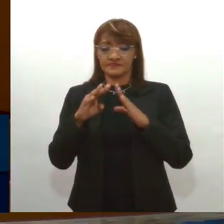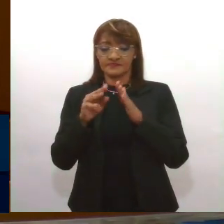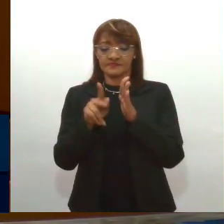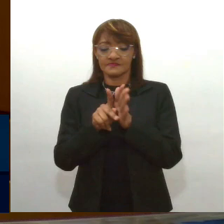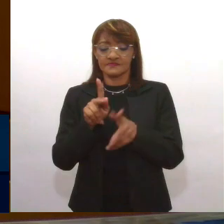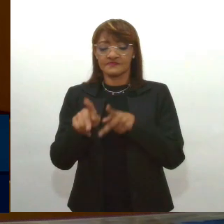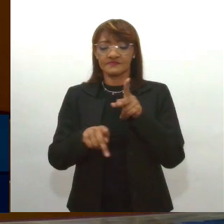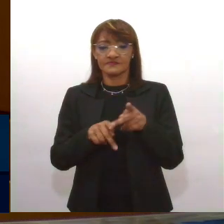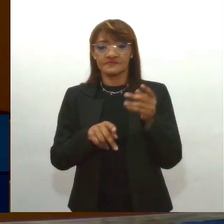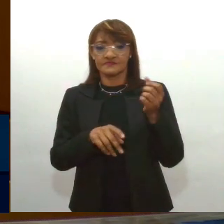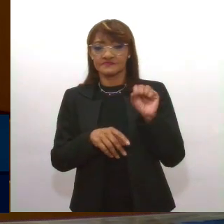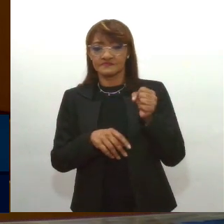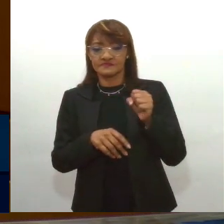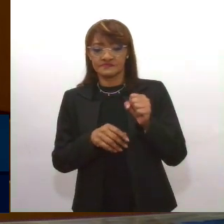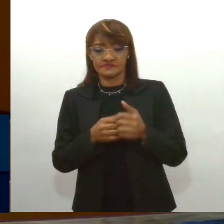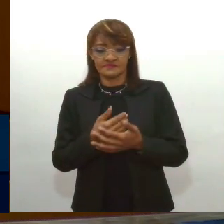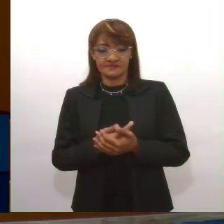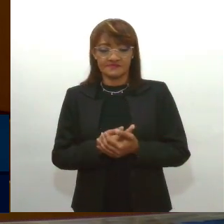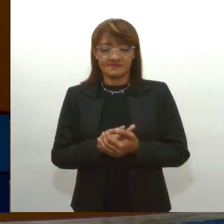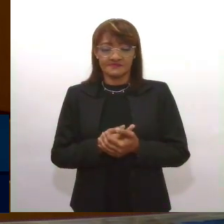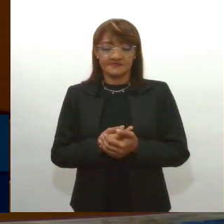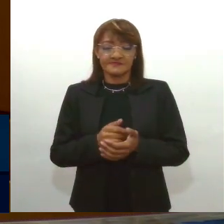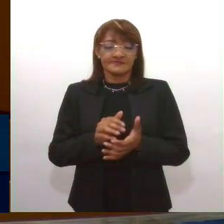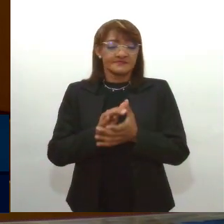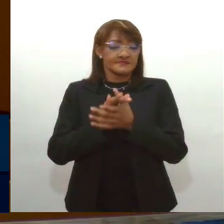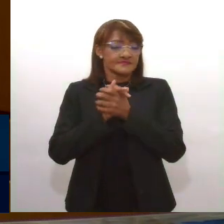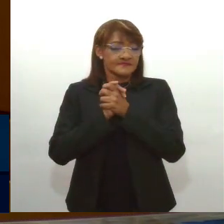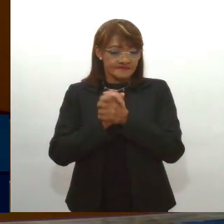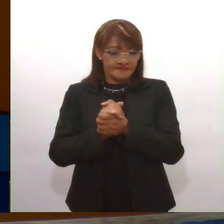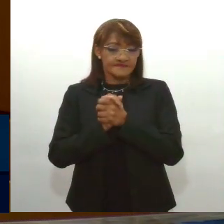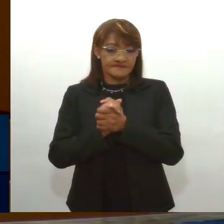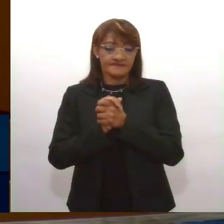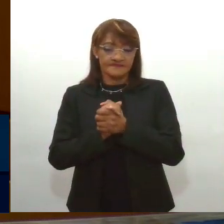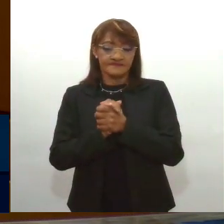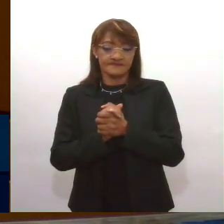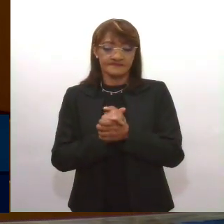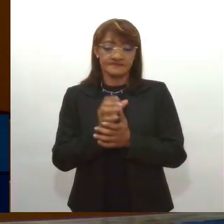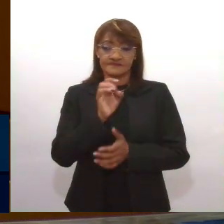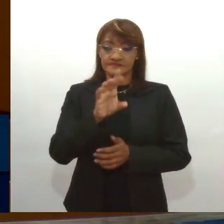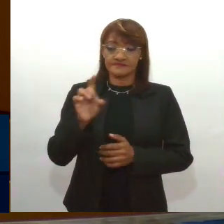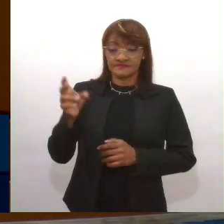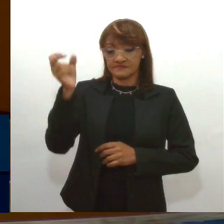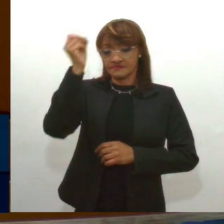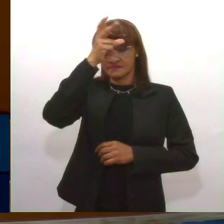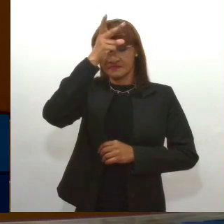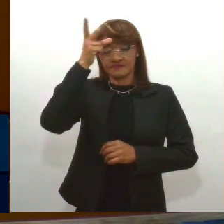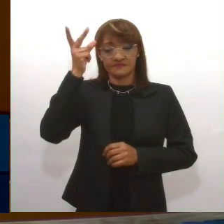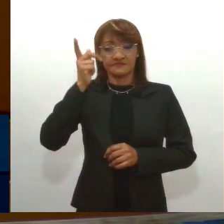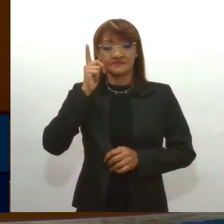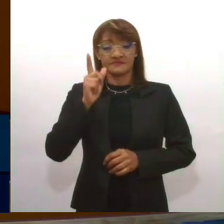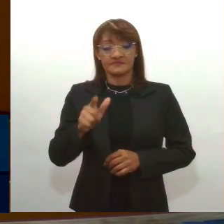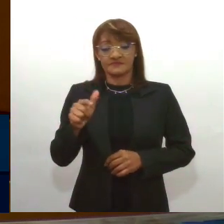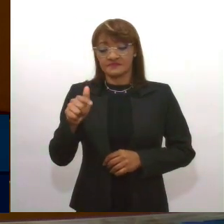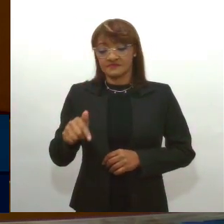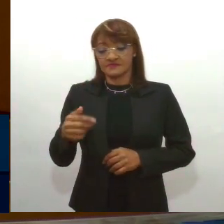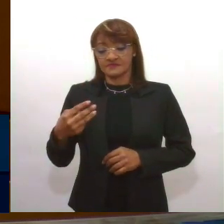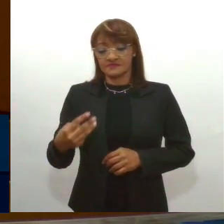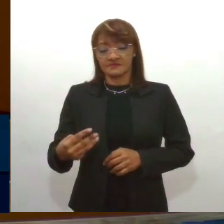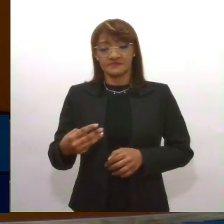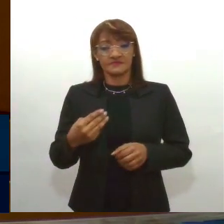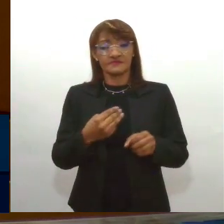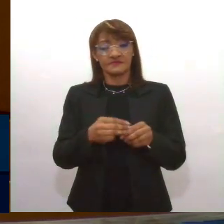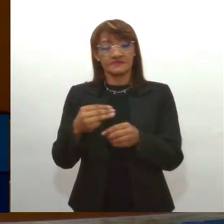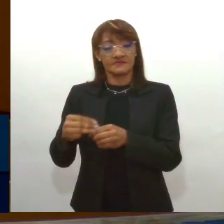congratulações aos eleitos prefeitos e prefeitas nos 74 municípios do Estado de